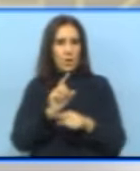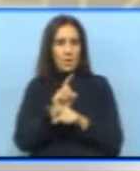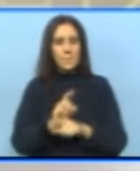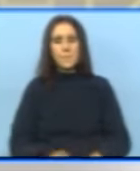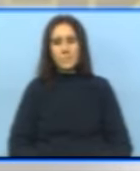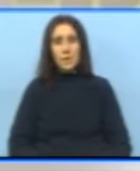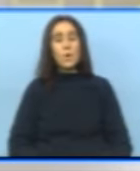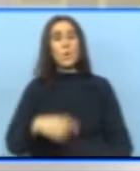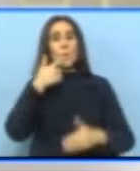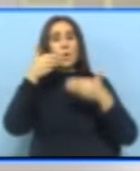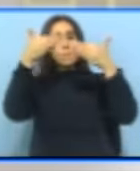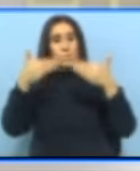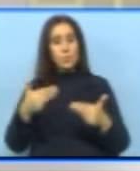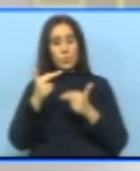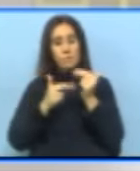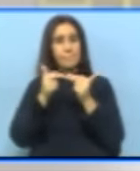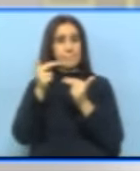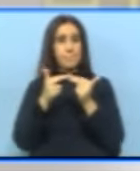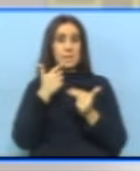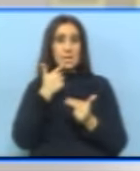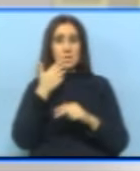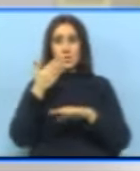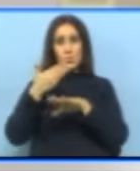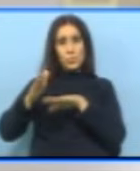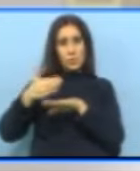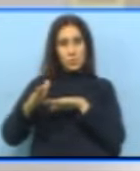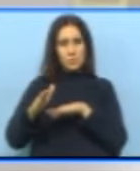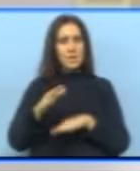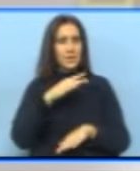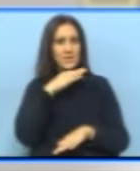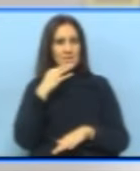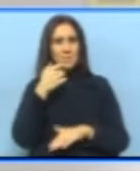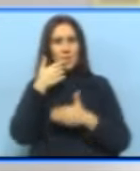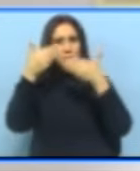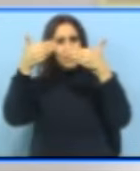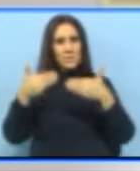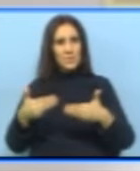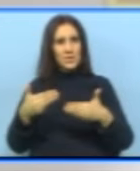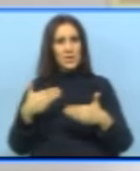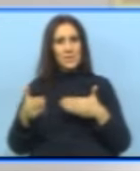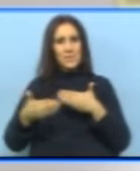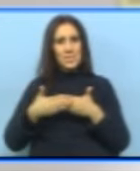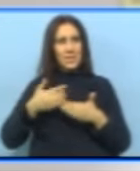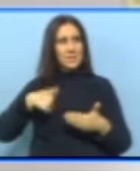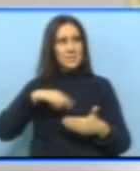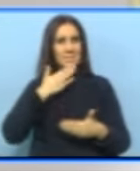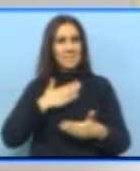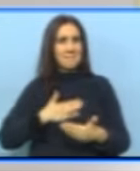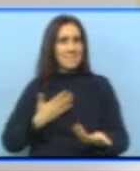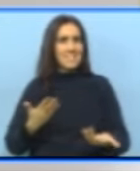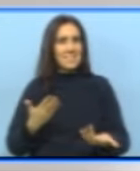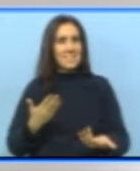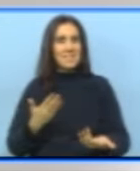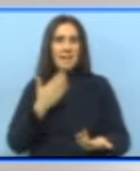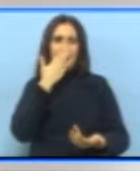muros, necessariamente, nós estamos a excluir-nos. É muito curioso, porque quando fazemos muros, nós ficamos fechados. É engraçado, parece que